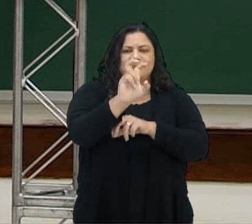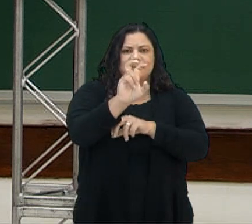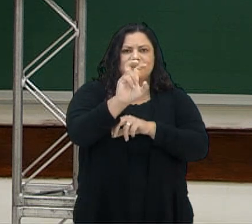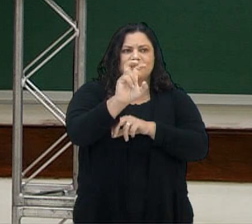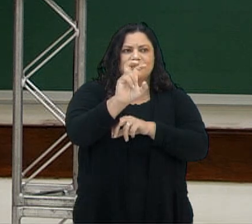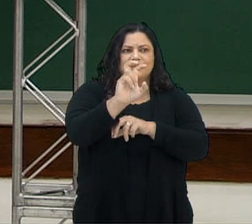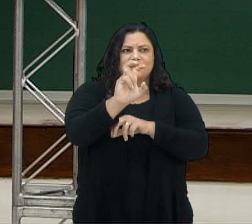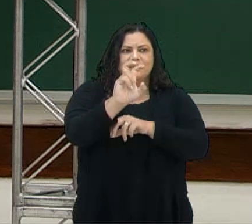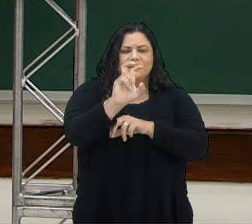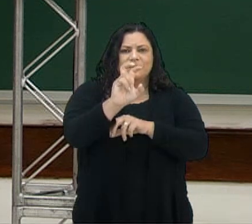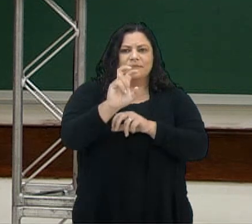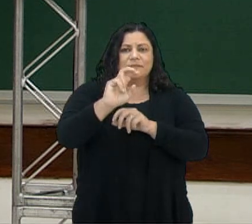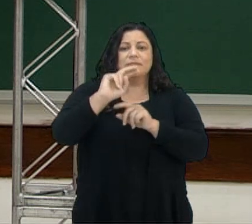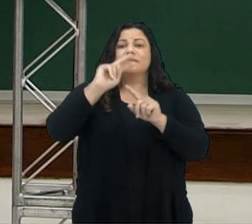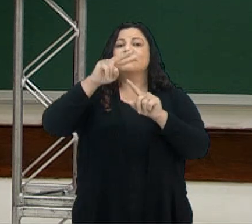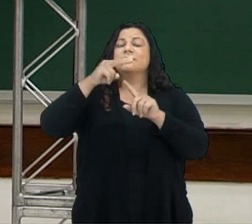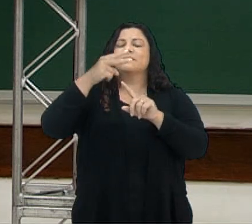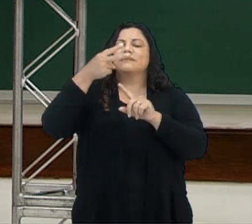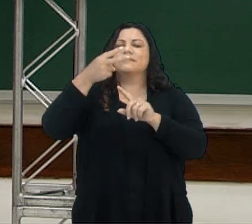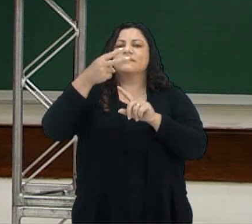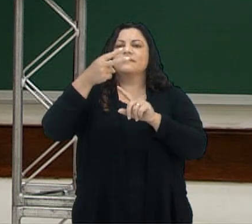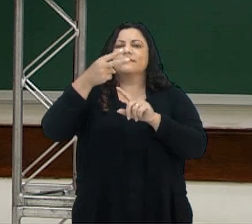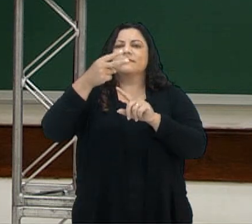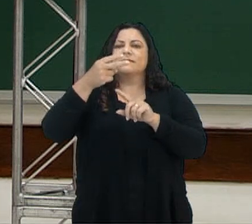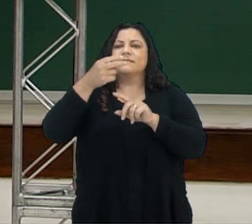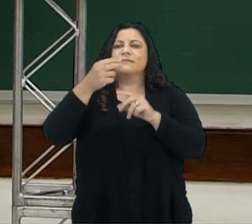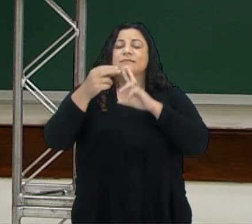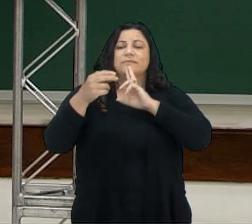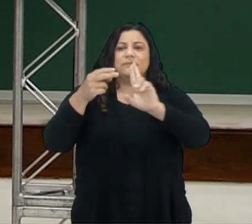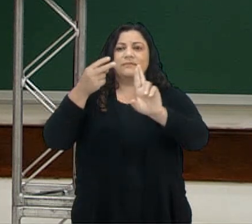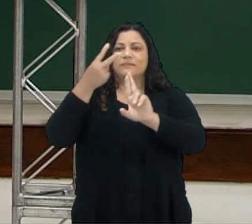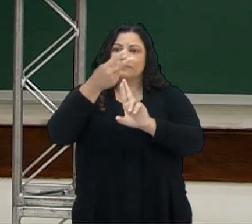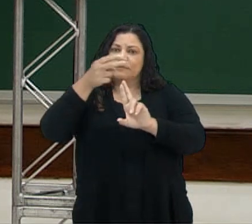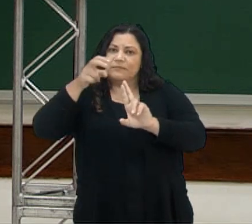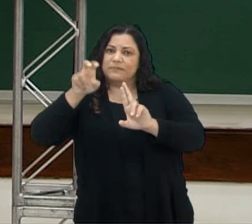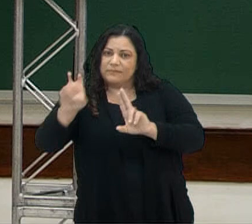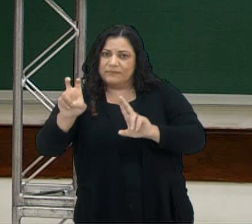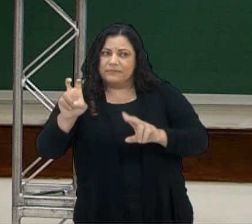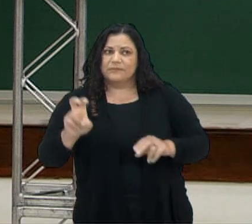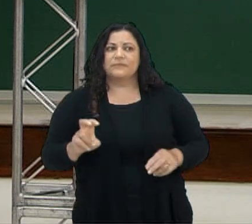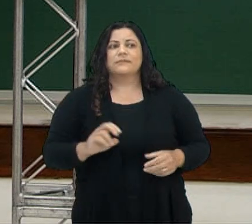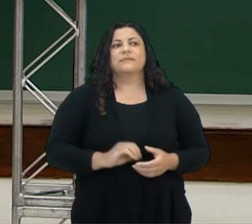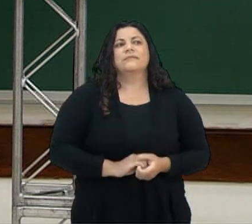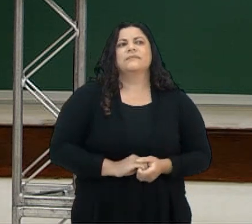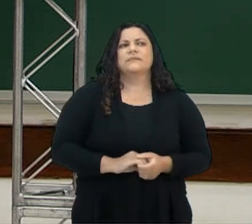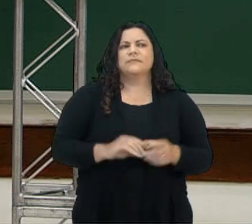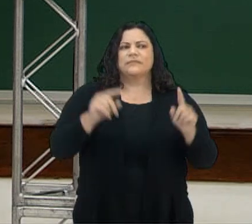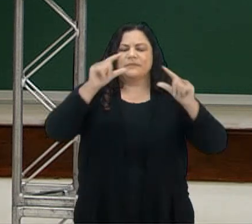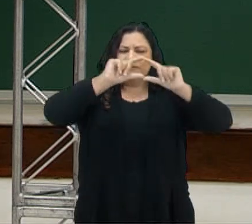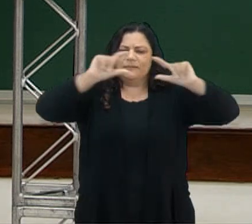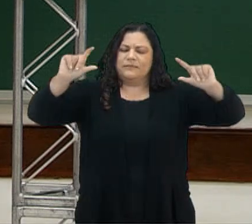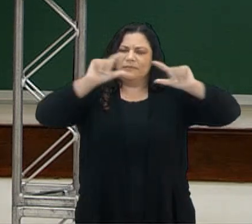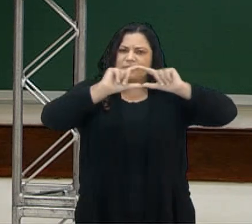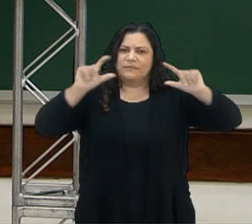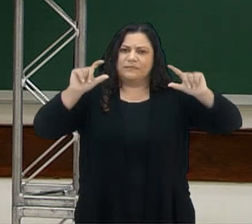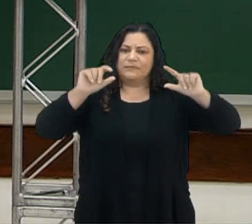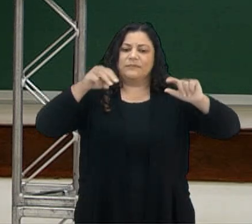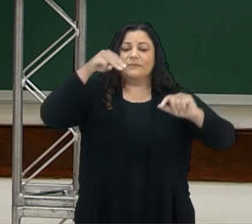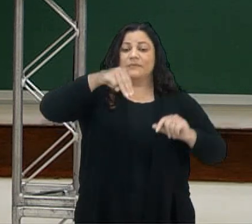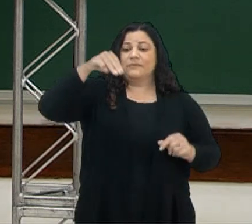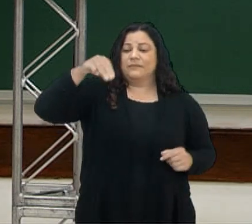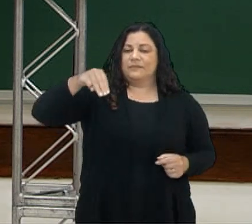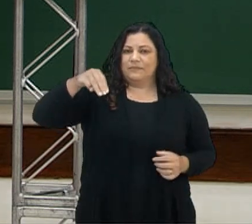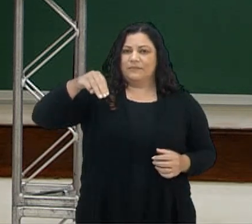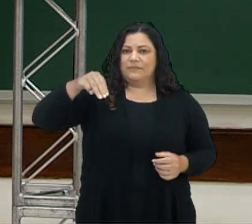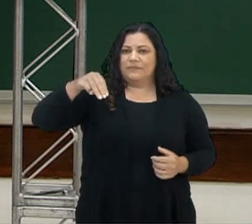que é 25, ok? Agora, aqui nessa segunda parte da fração, eu vou fazer mínimo múltiplo comum,